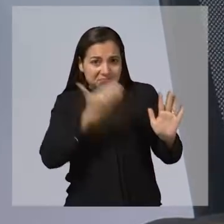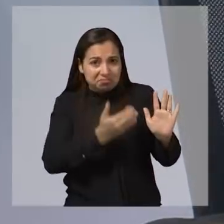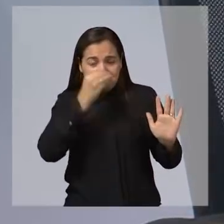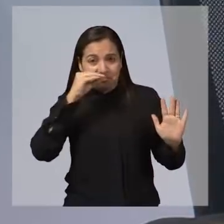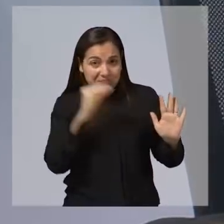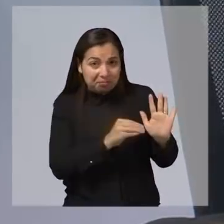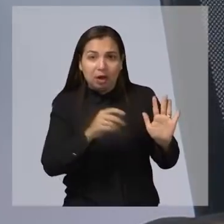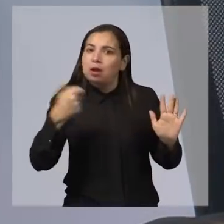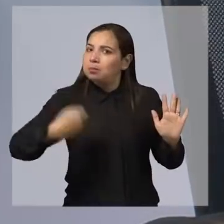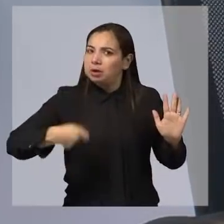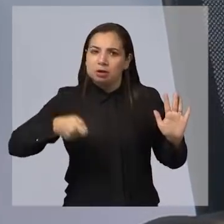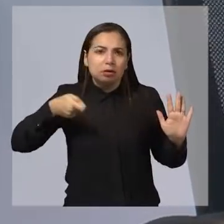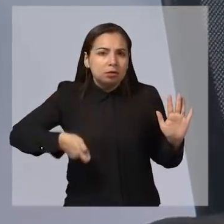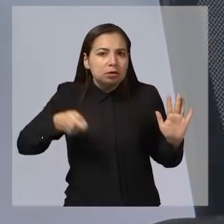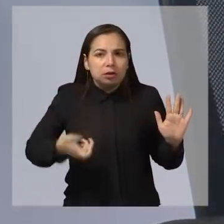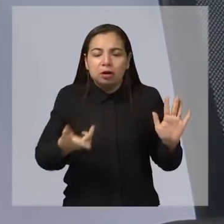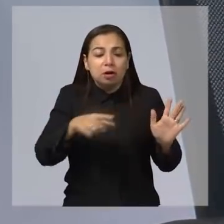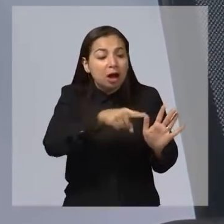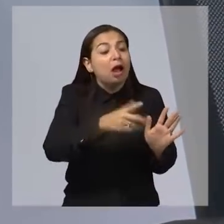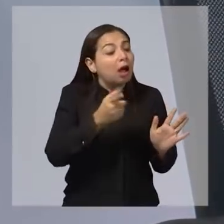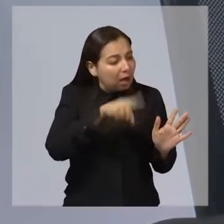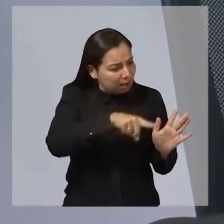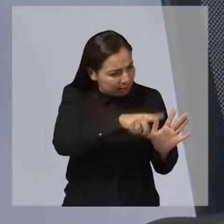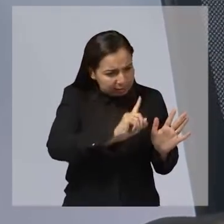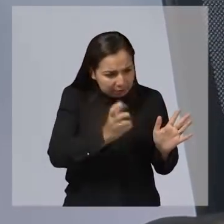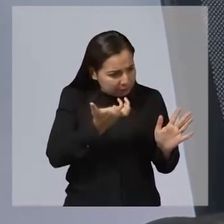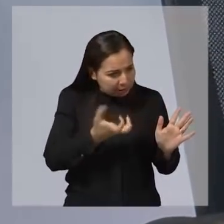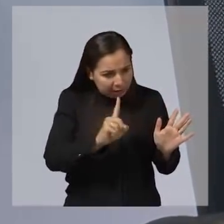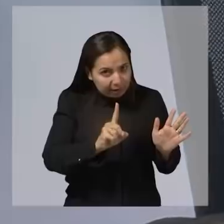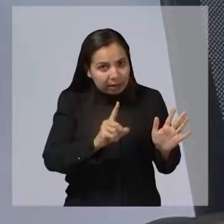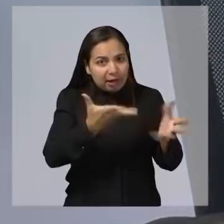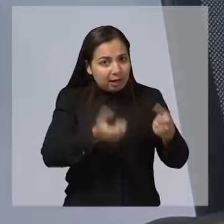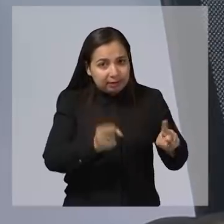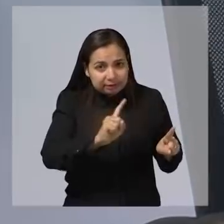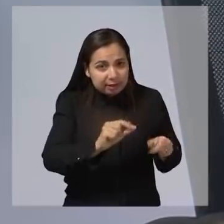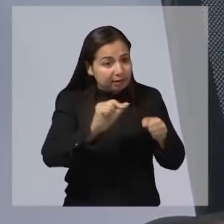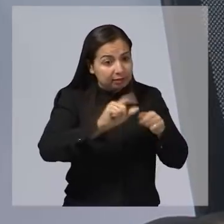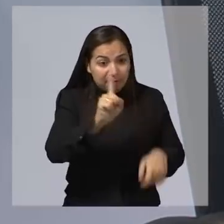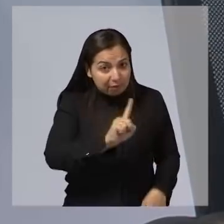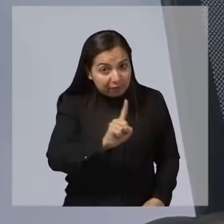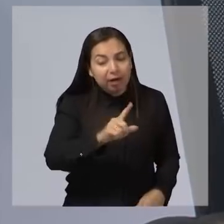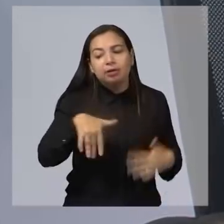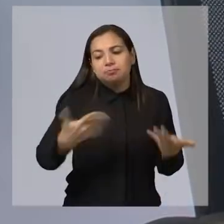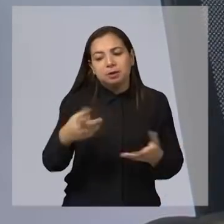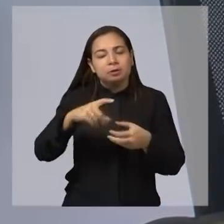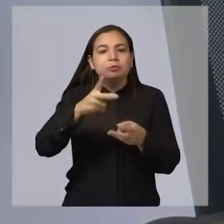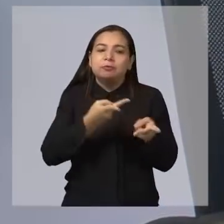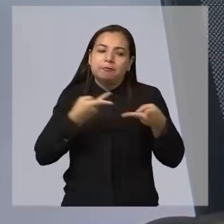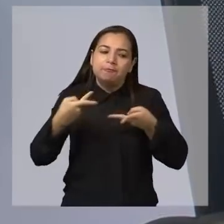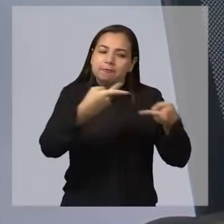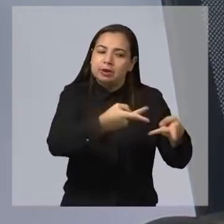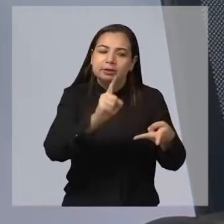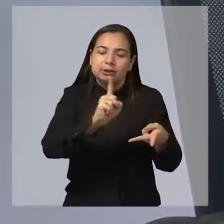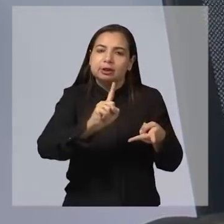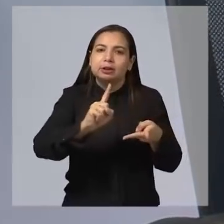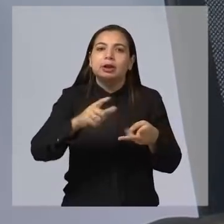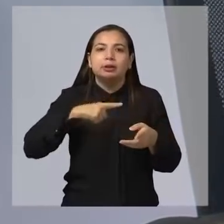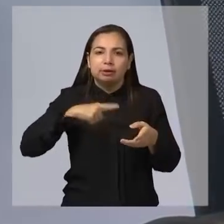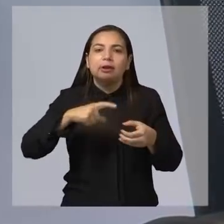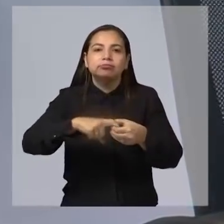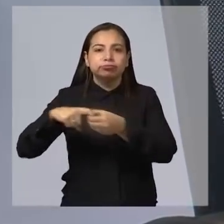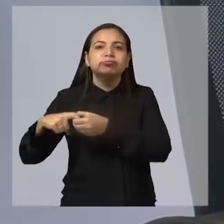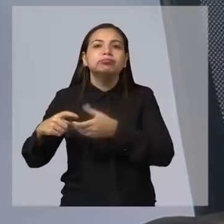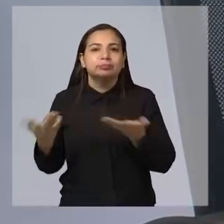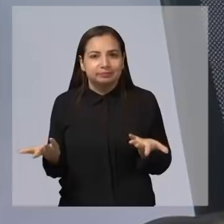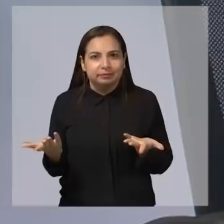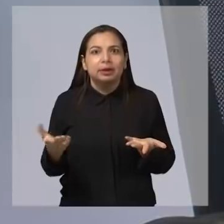tomar medidas para poder realmente, ou para segurar, ou senão, para o efeito, né? Acha que tudo pode. Então é isso que a gente tem que